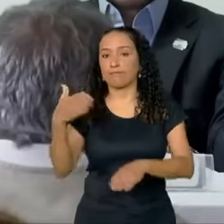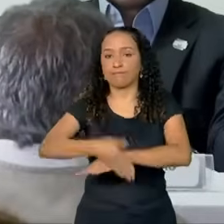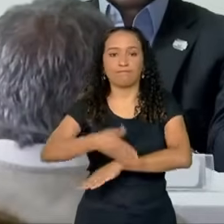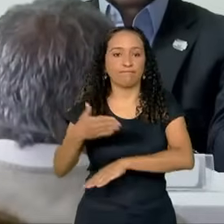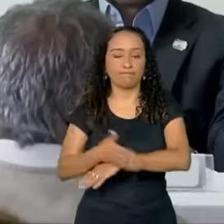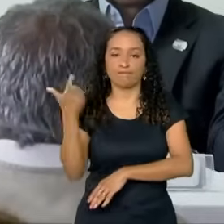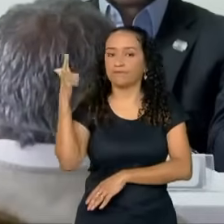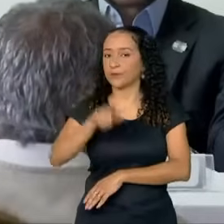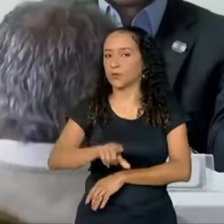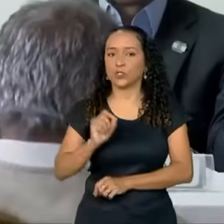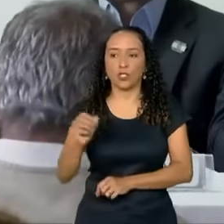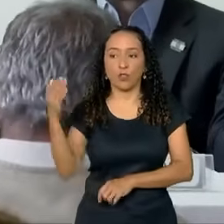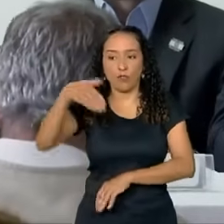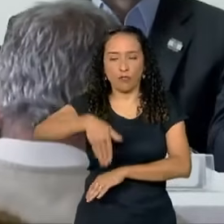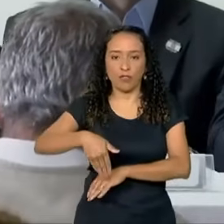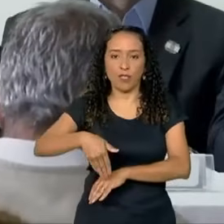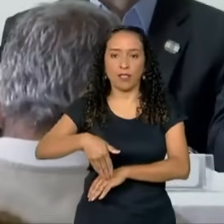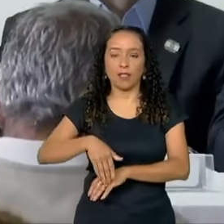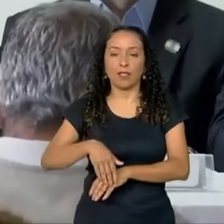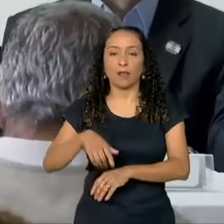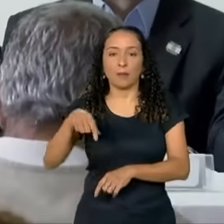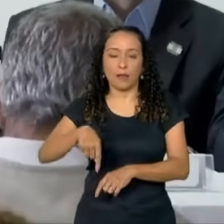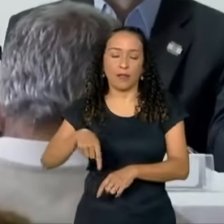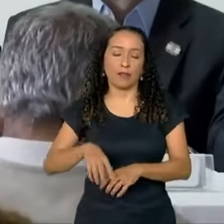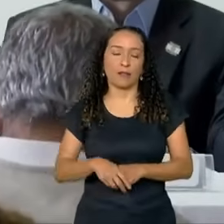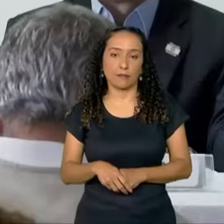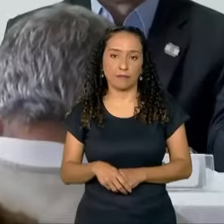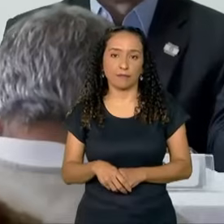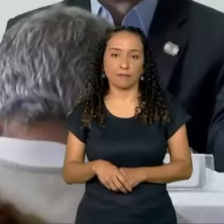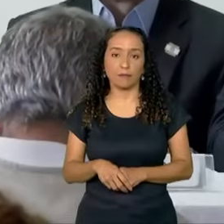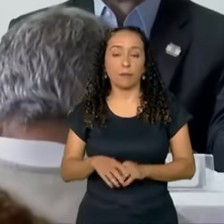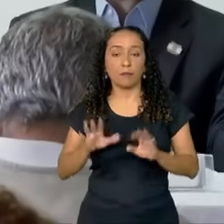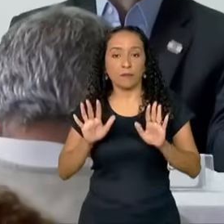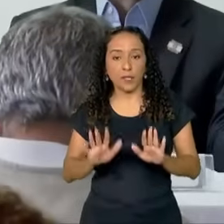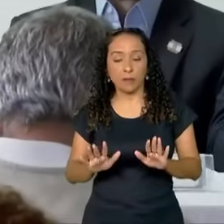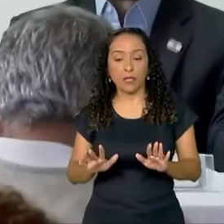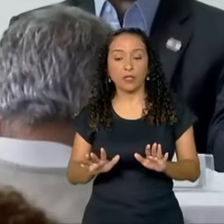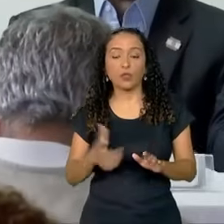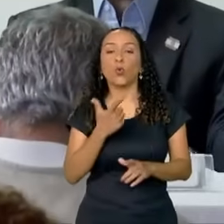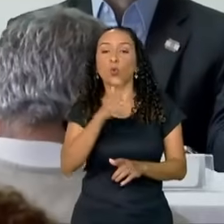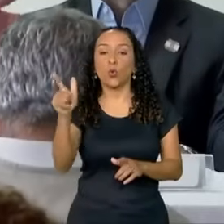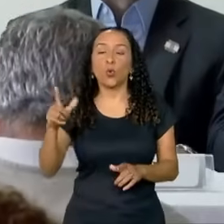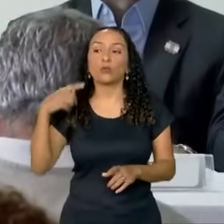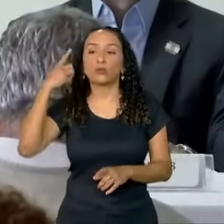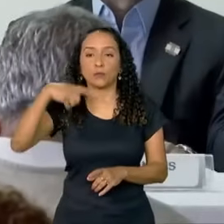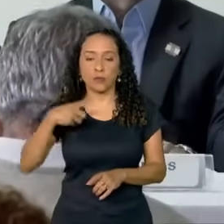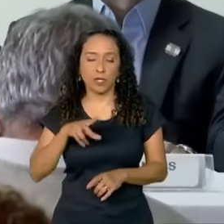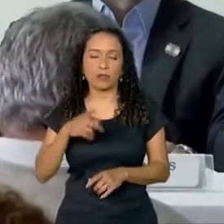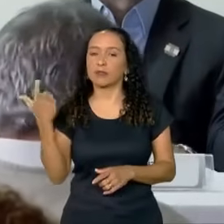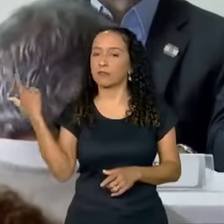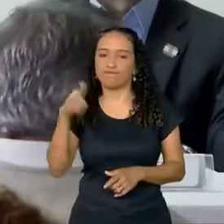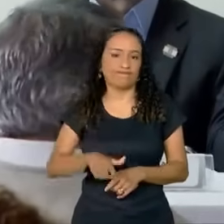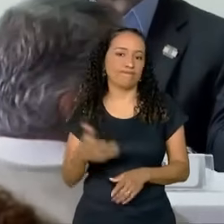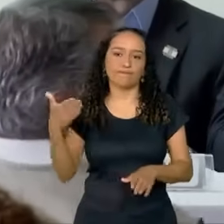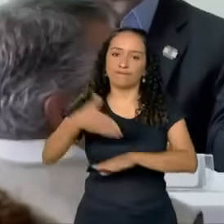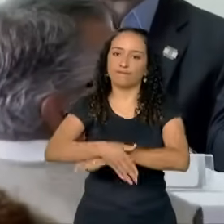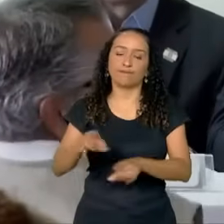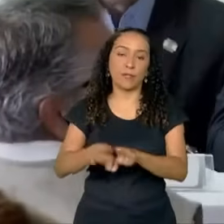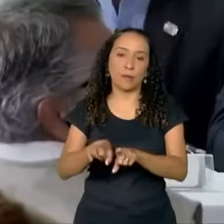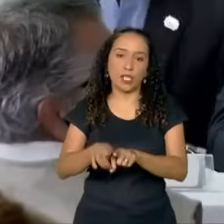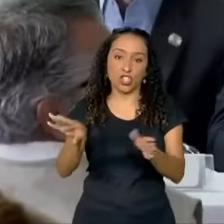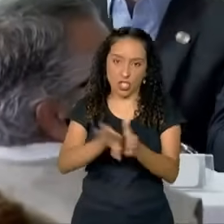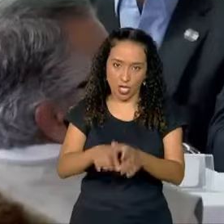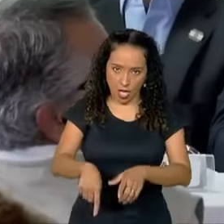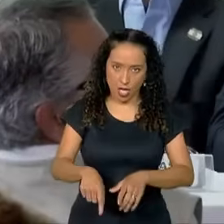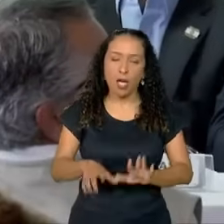não conseguiu vir de Nova Santa Rita para cá, mas... Outros parlamentares também não tiveram condições de vir,